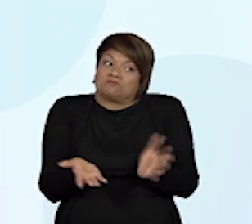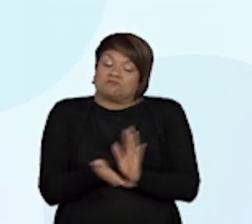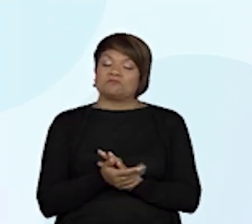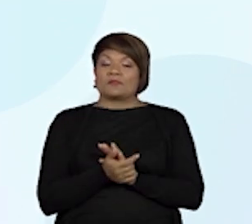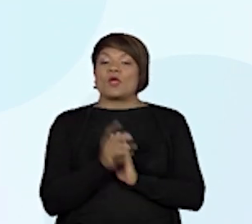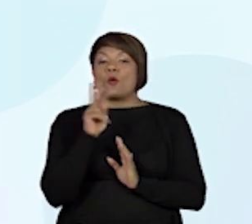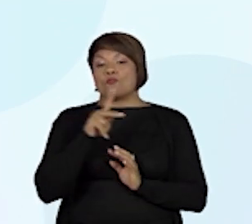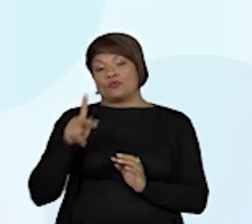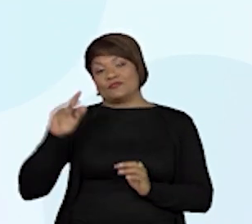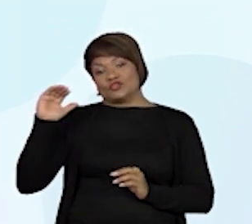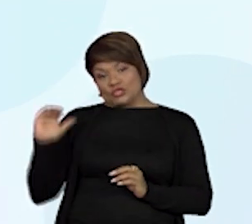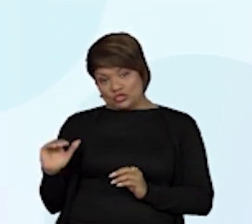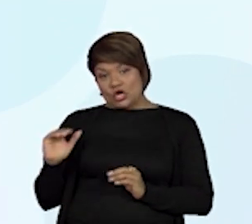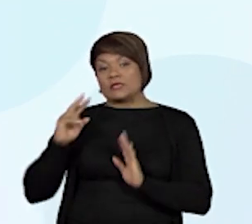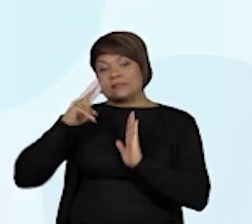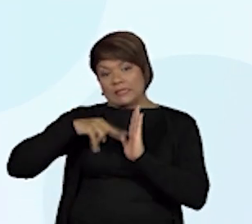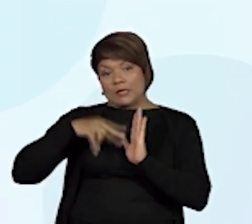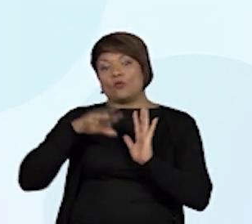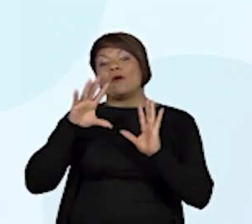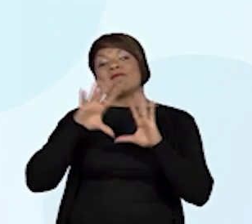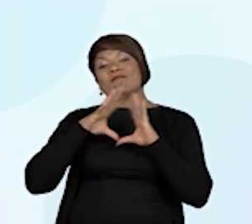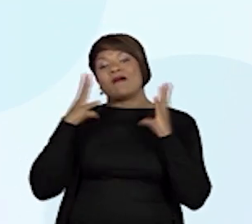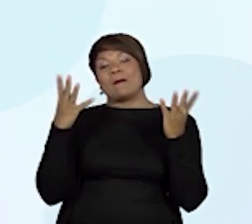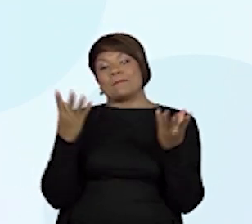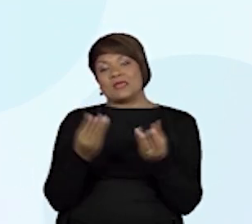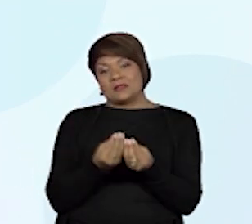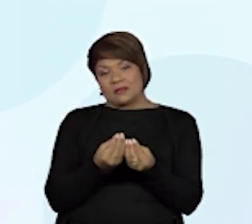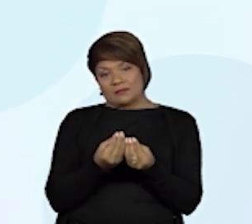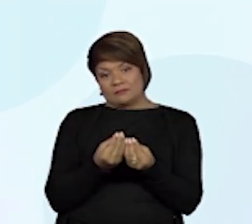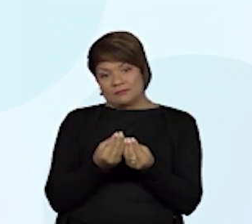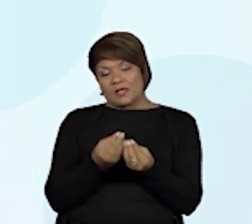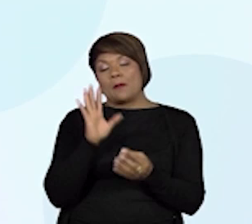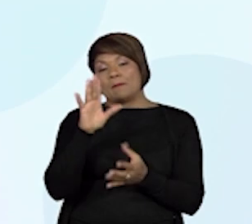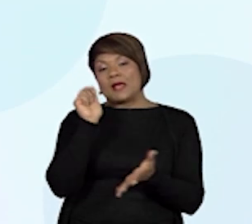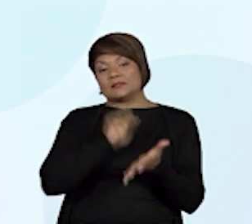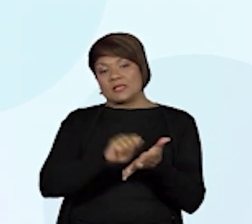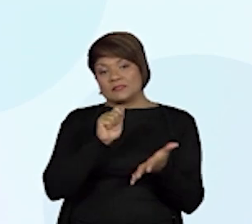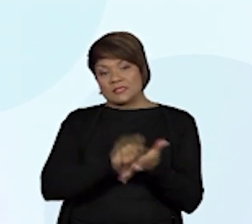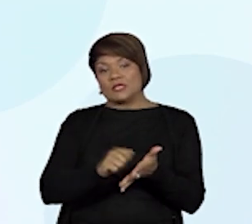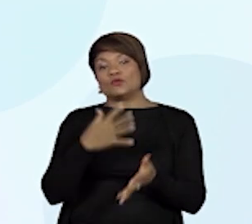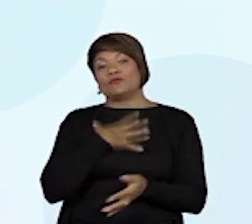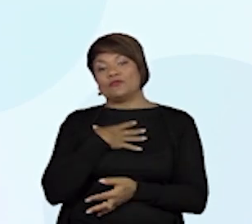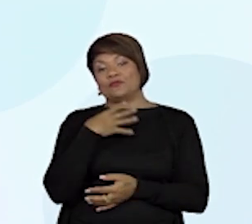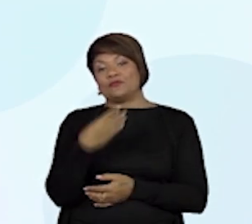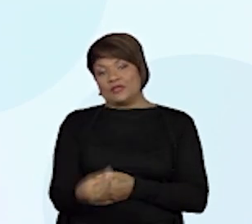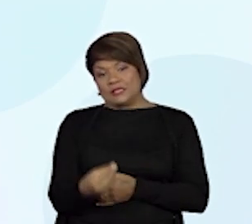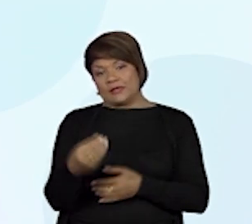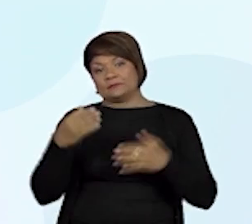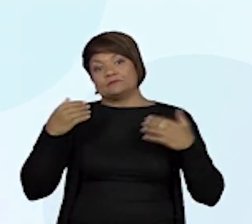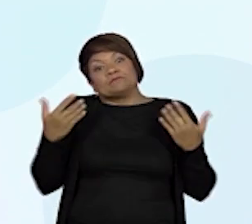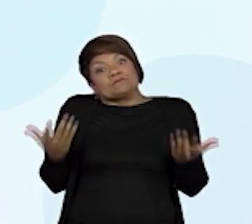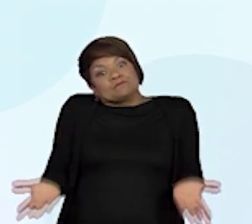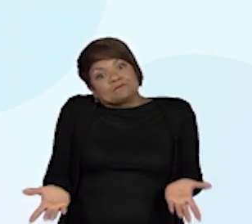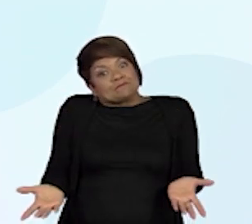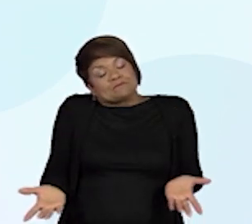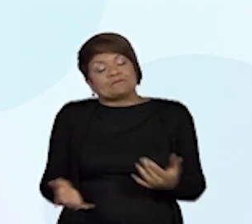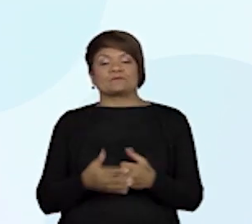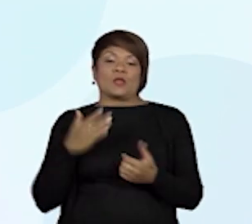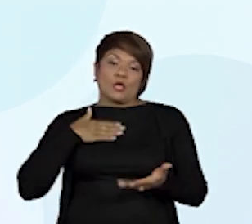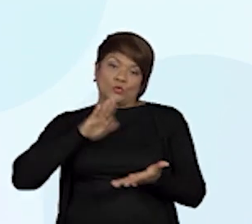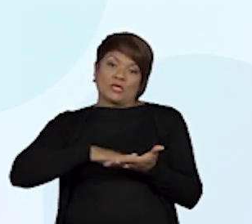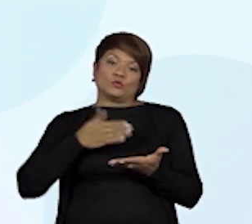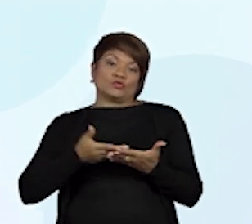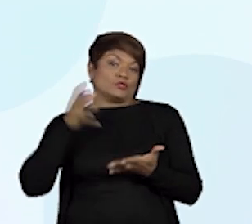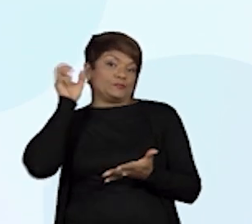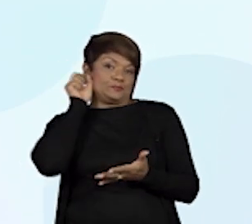identificam que tipo de texto é esse? Até porque começou a se falar, logo que você começou a aula, sobre a questão do gênero, e que